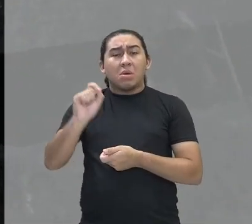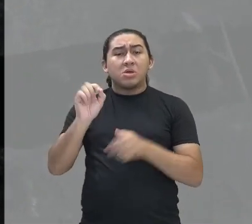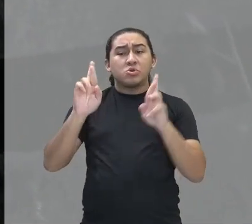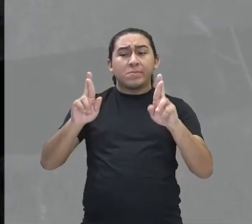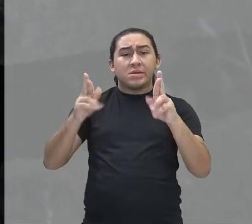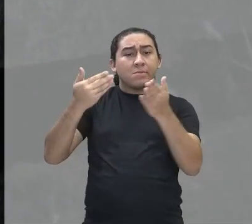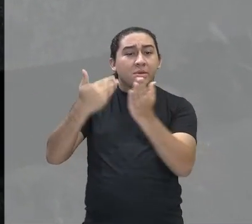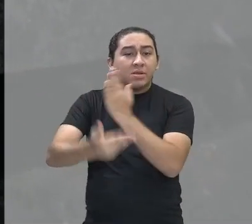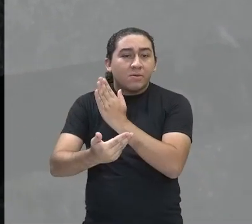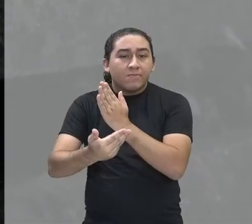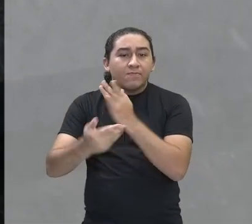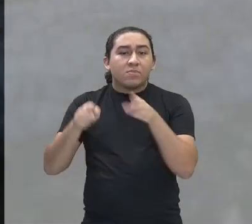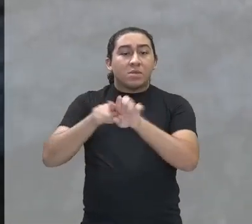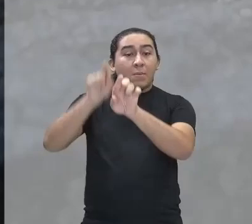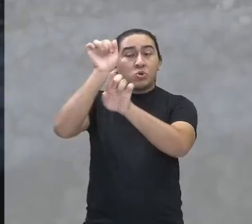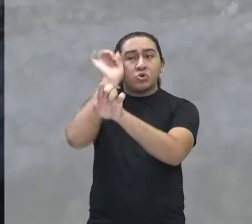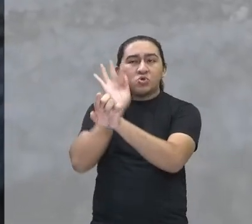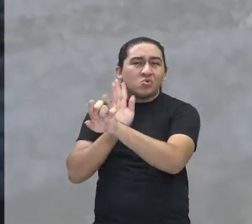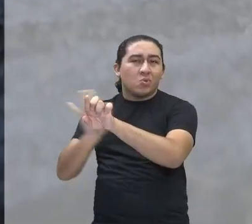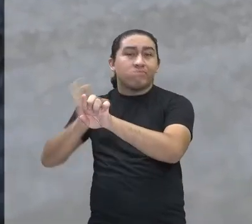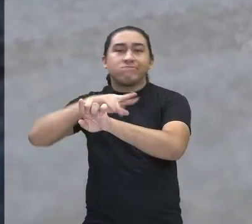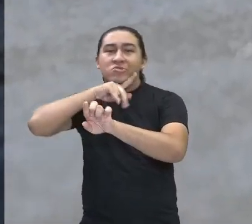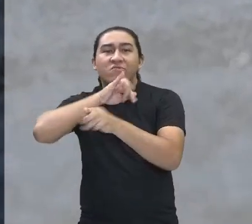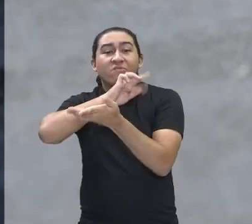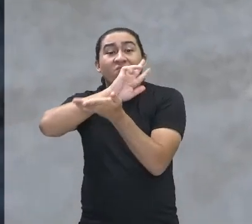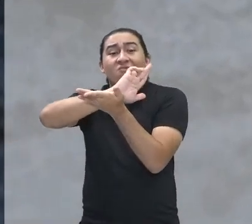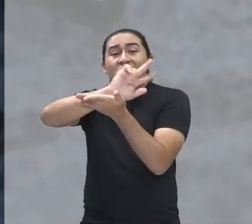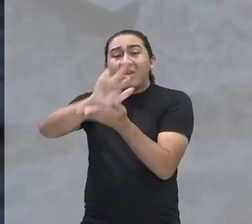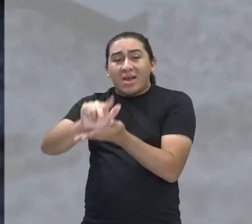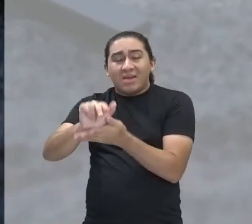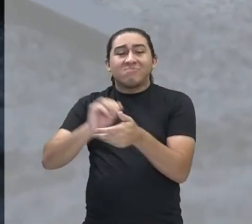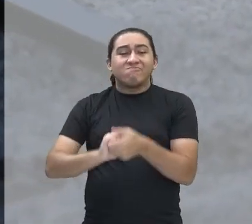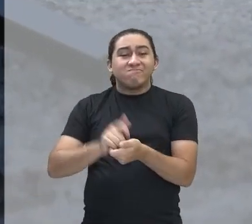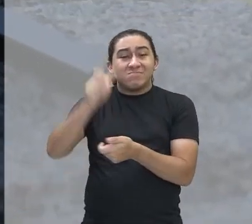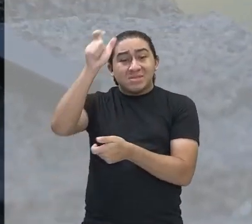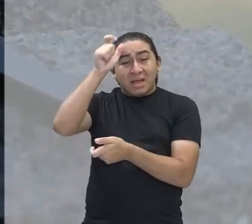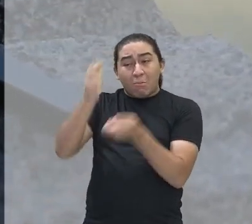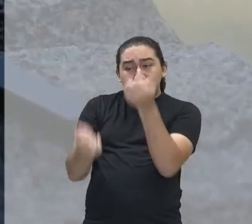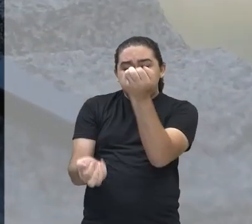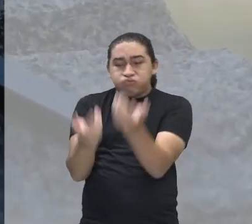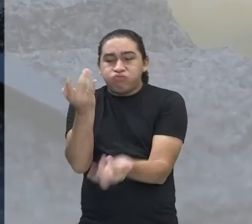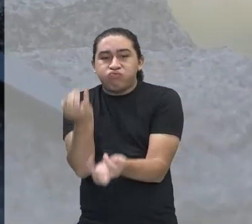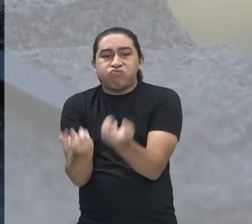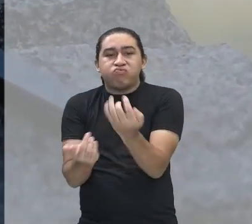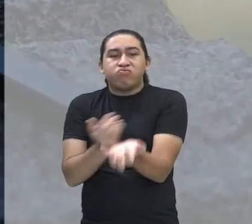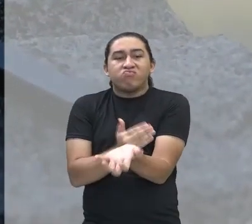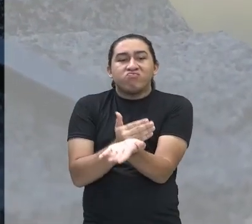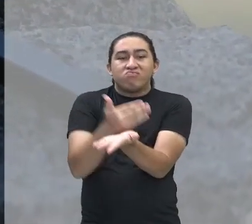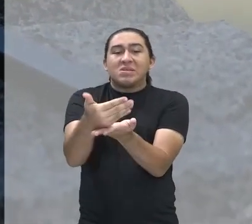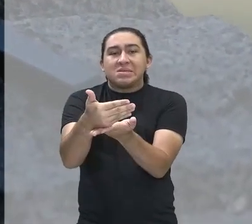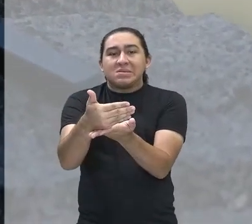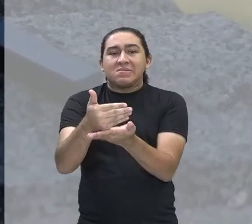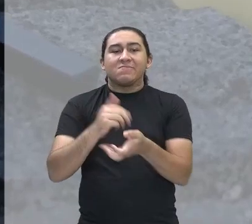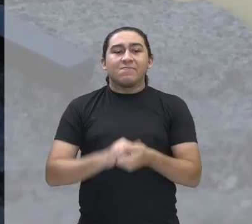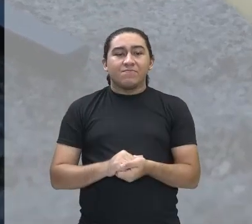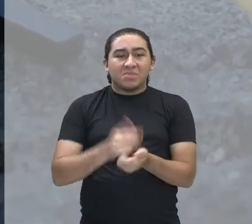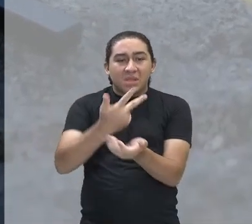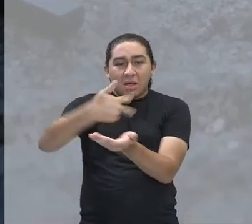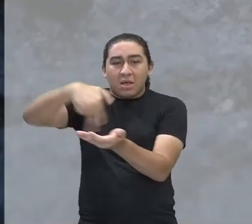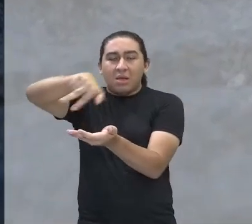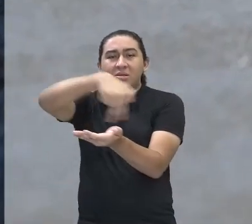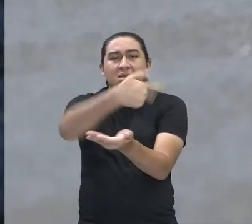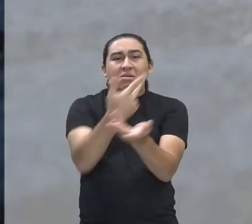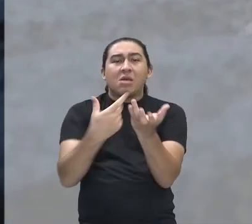seu cortejo de sonhos maus. Demônios, dai começo à vossa contradança. Vinde cantar